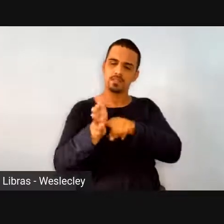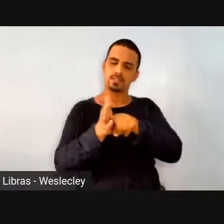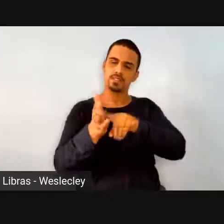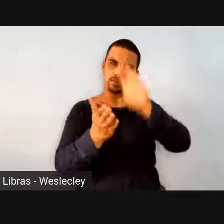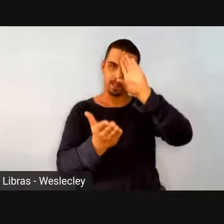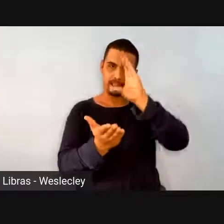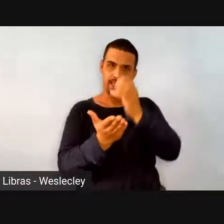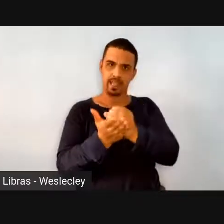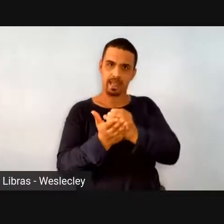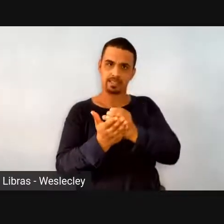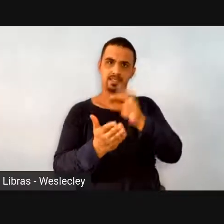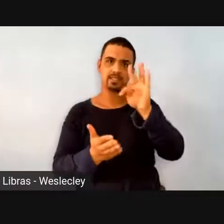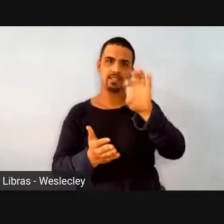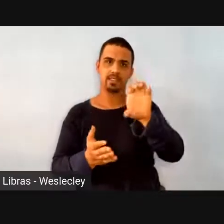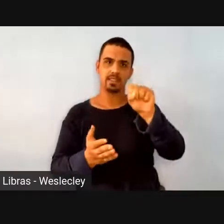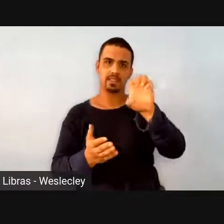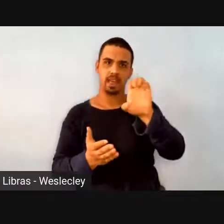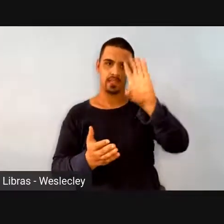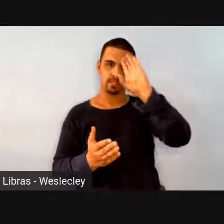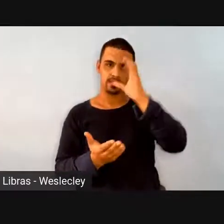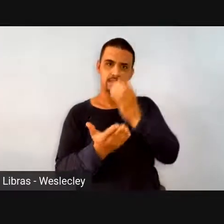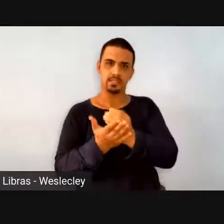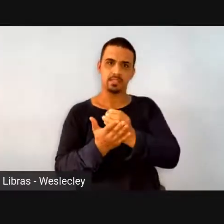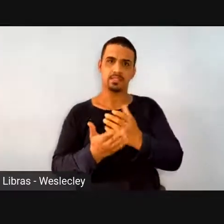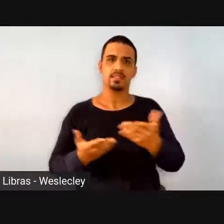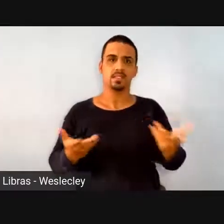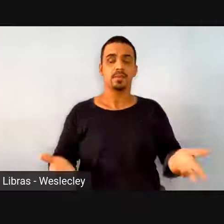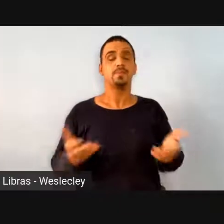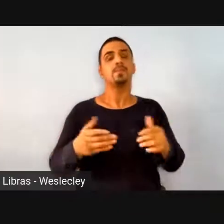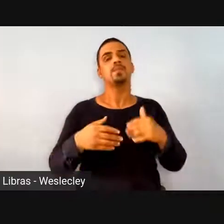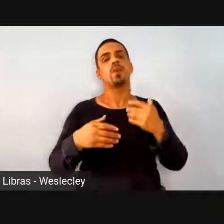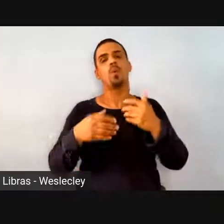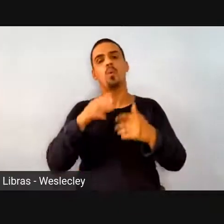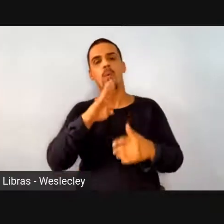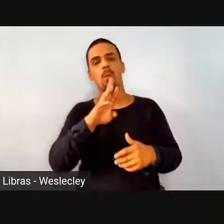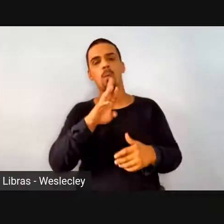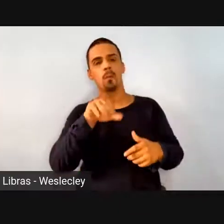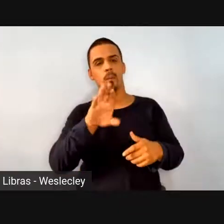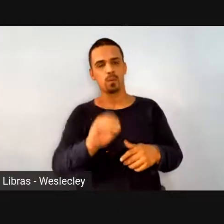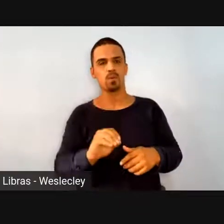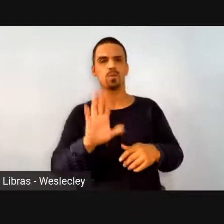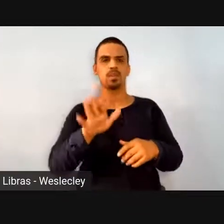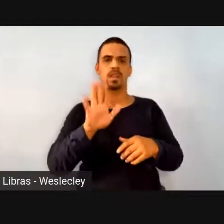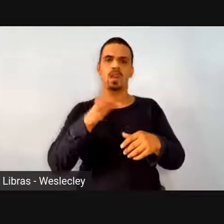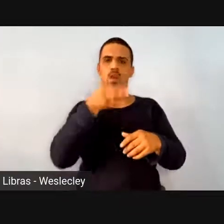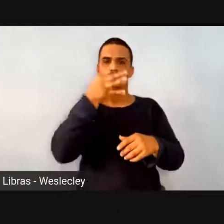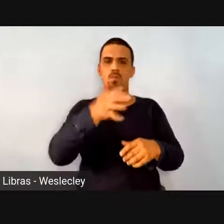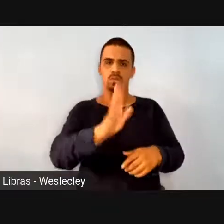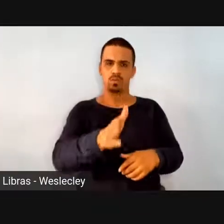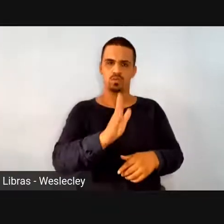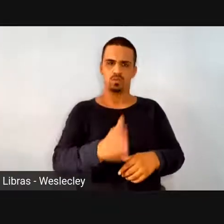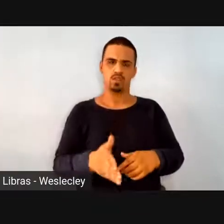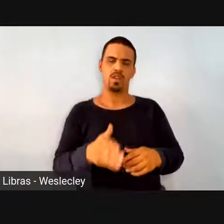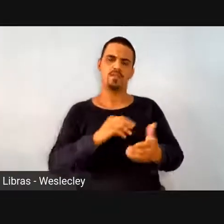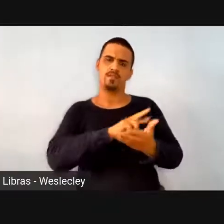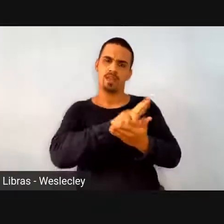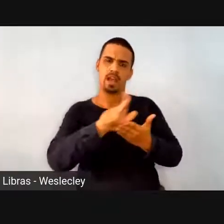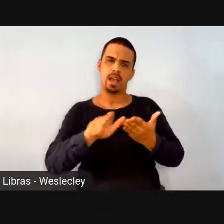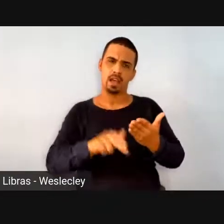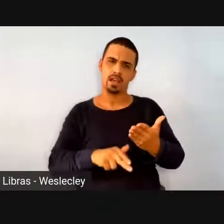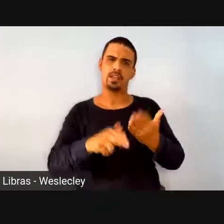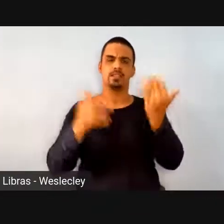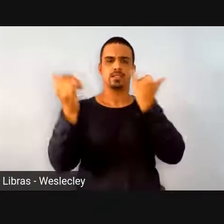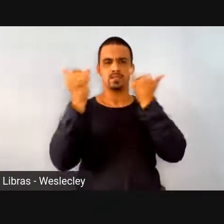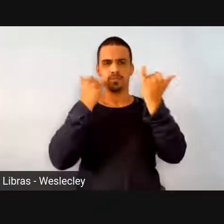até mencionou. Eu passei a coletar uma série de dados, aliás, queria fazer aqui um